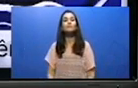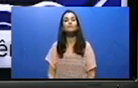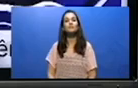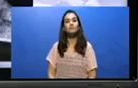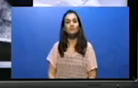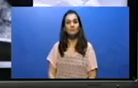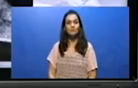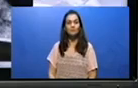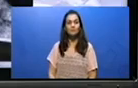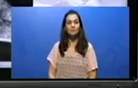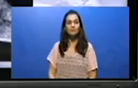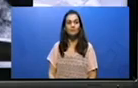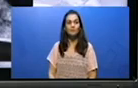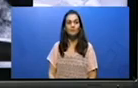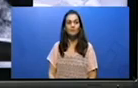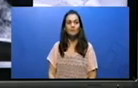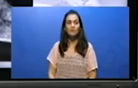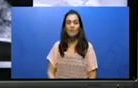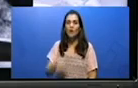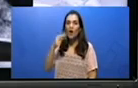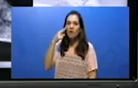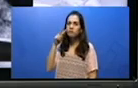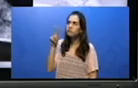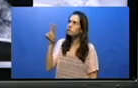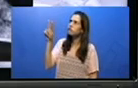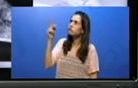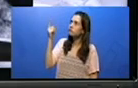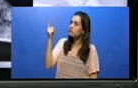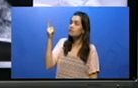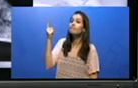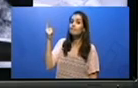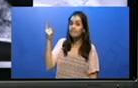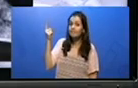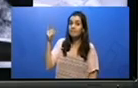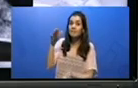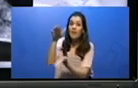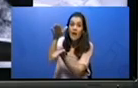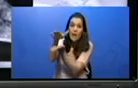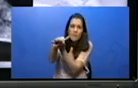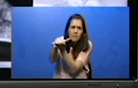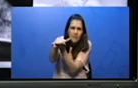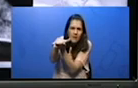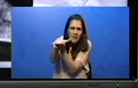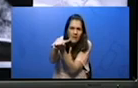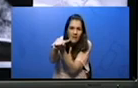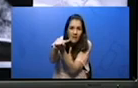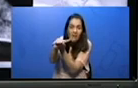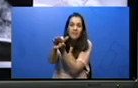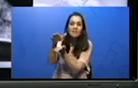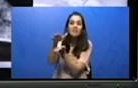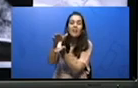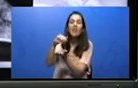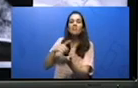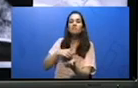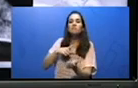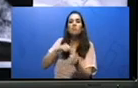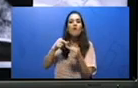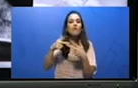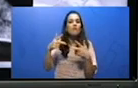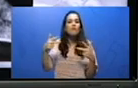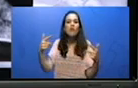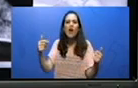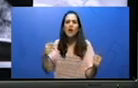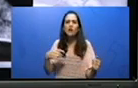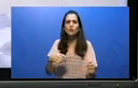planária. Aqui novamente a planária. Existe mais de 3.000 espécies de planárias descritas no